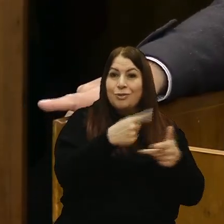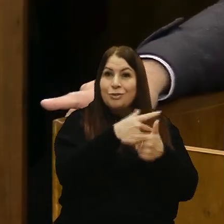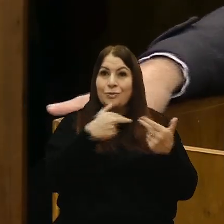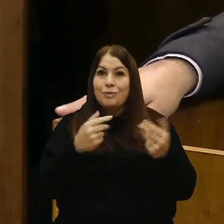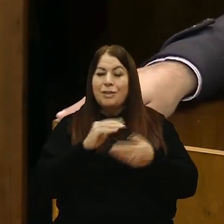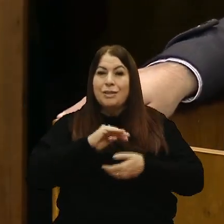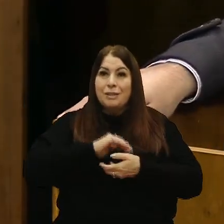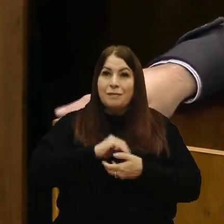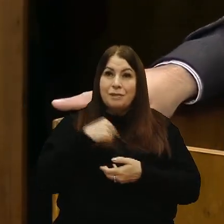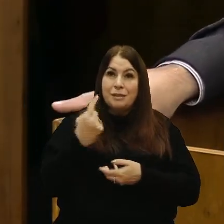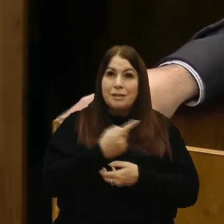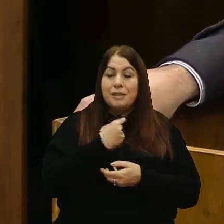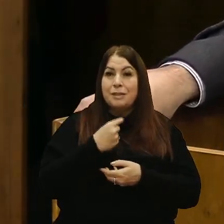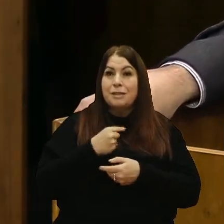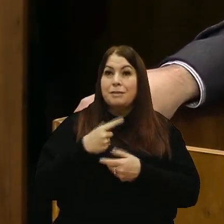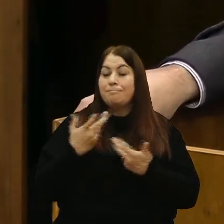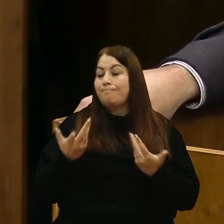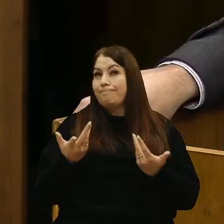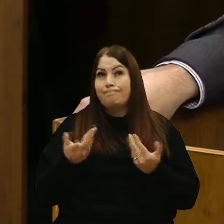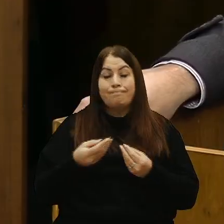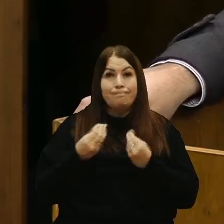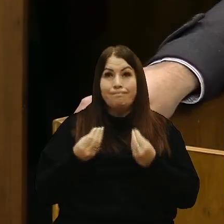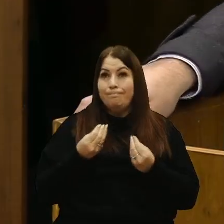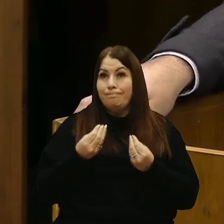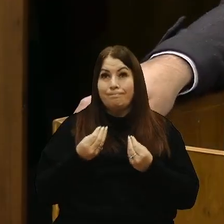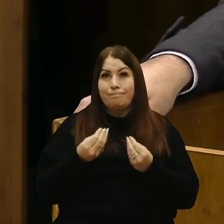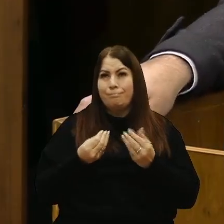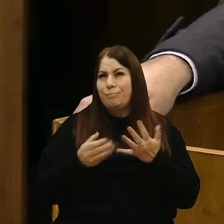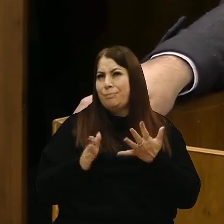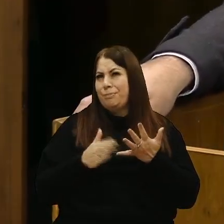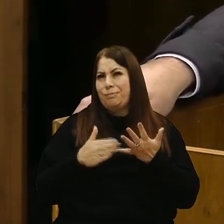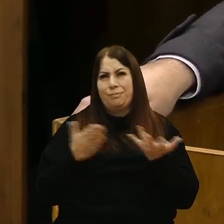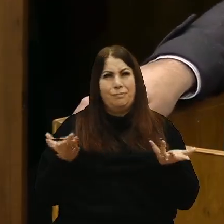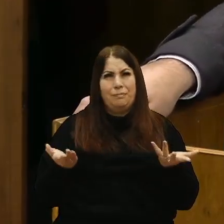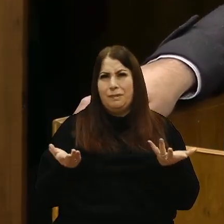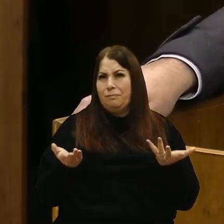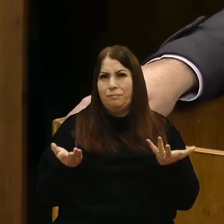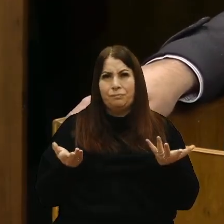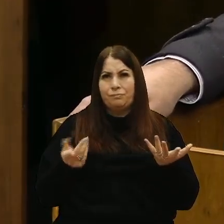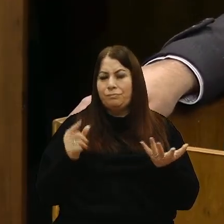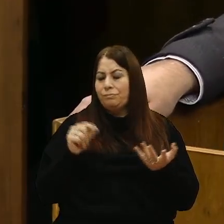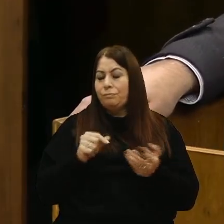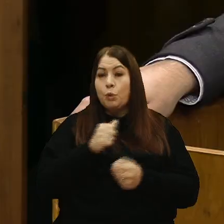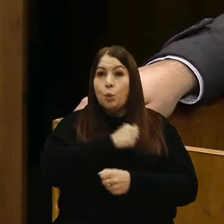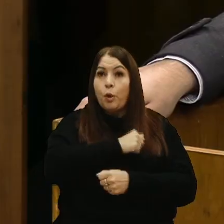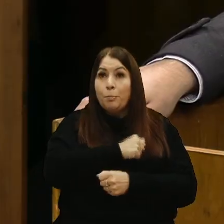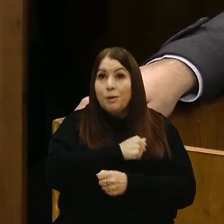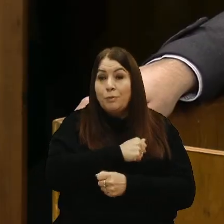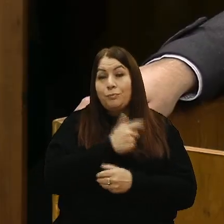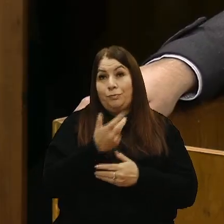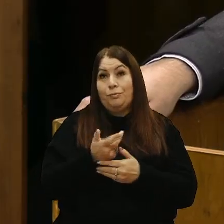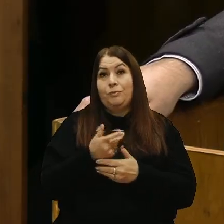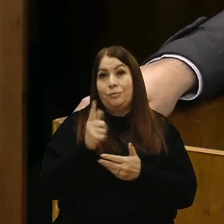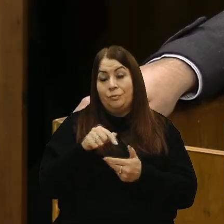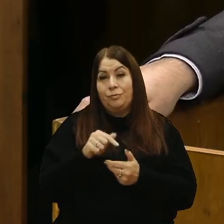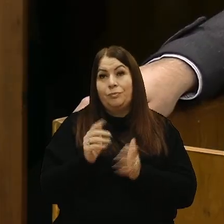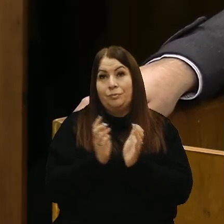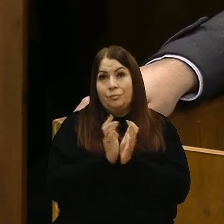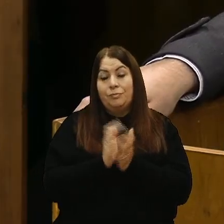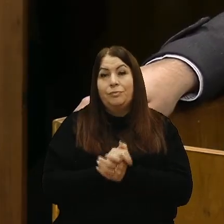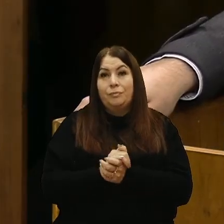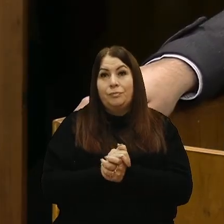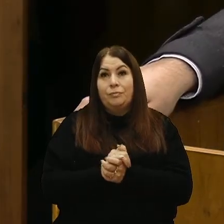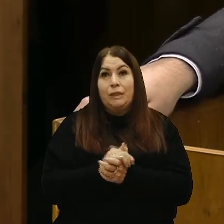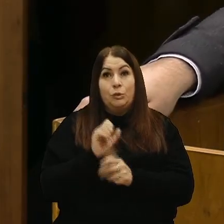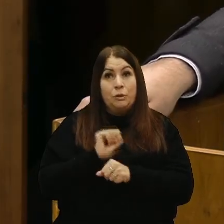Defesa Civil, com condições ínfimas, muito humildes. Então é isso, colegas.